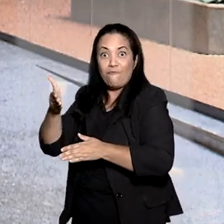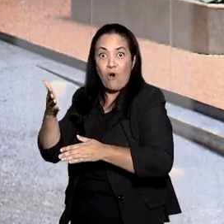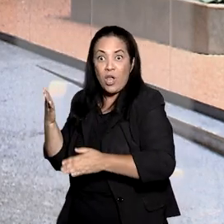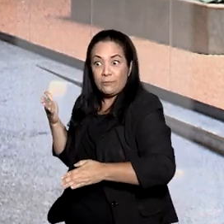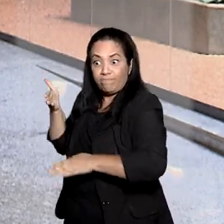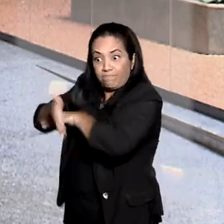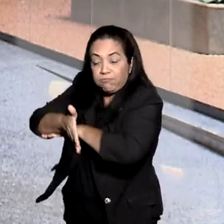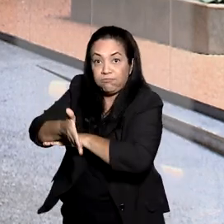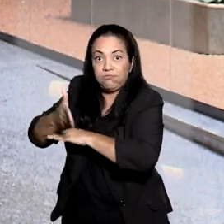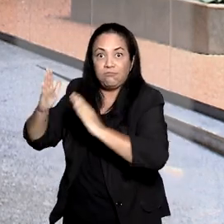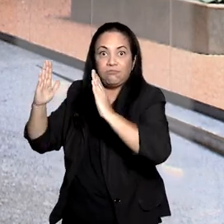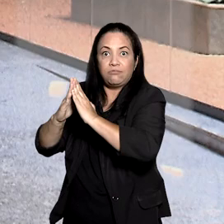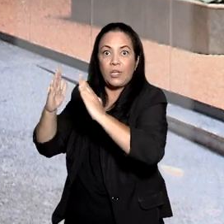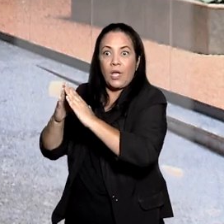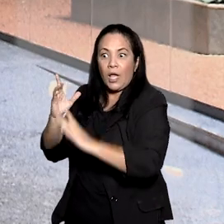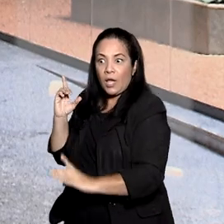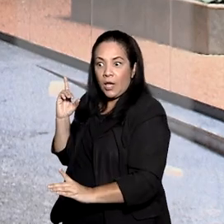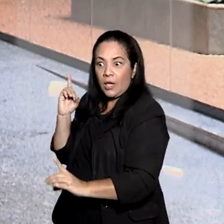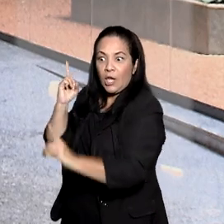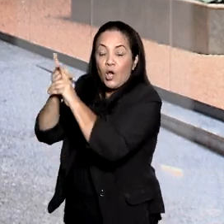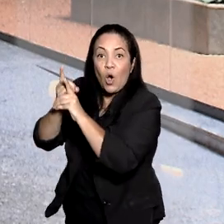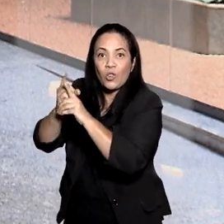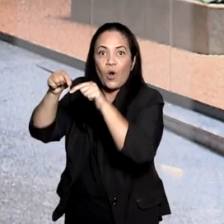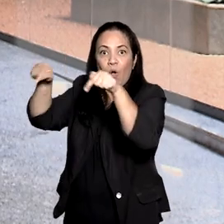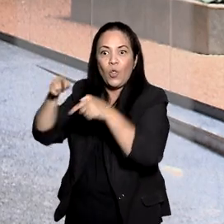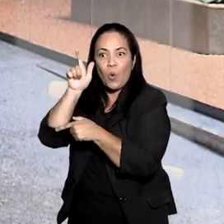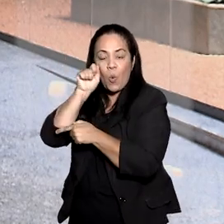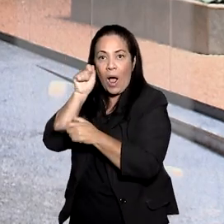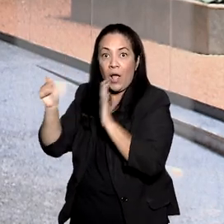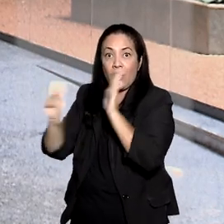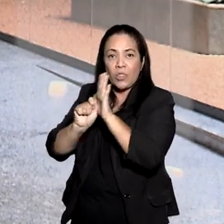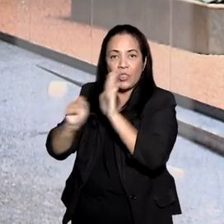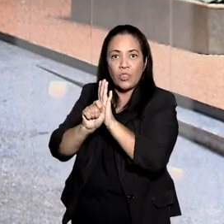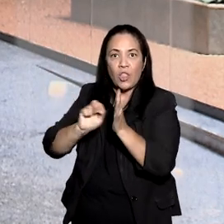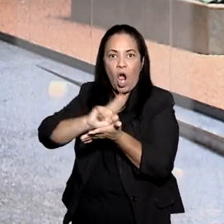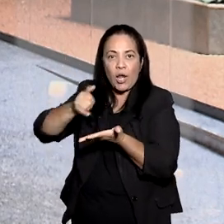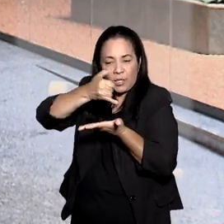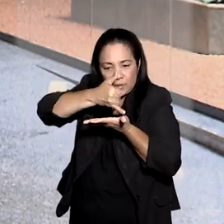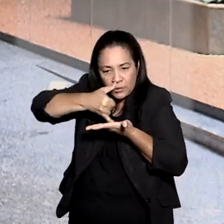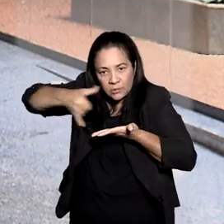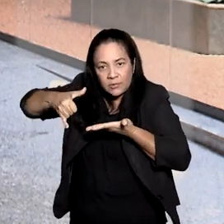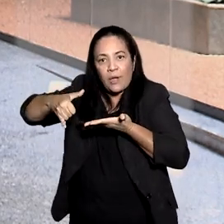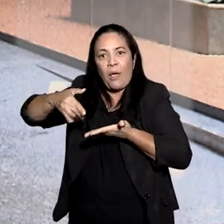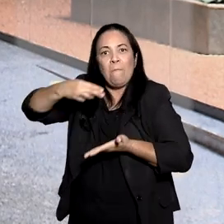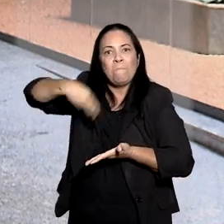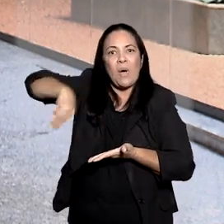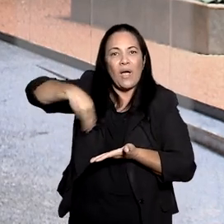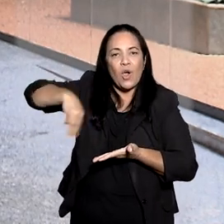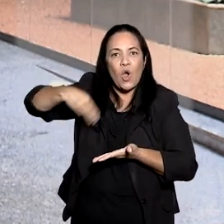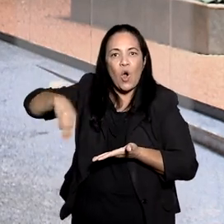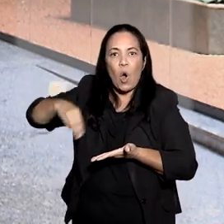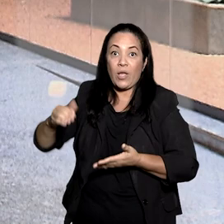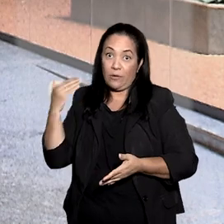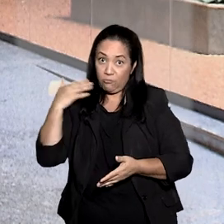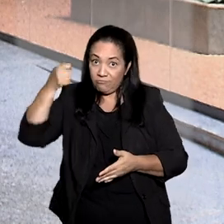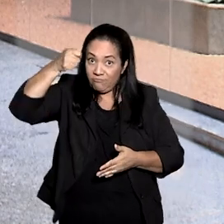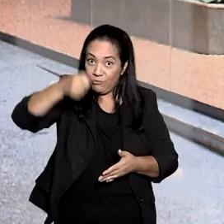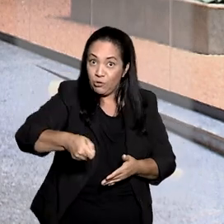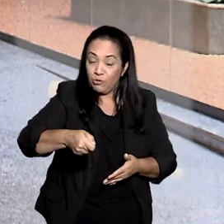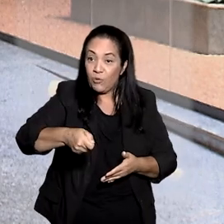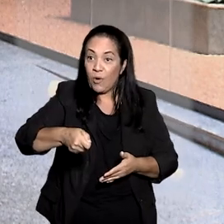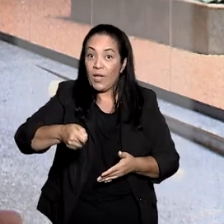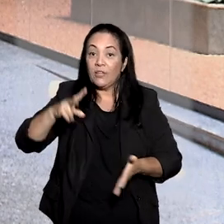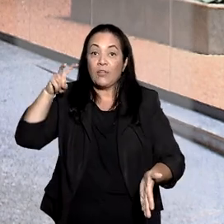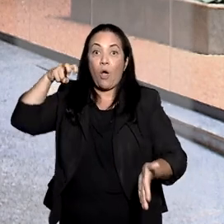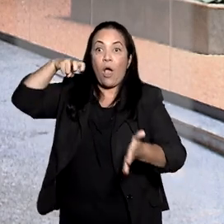o local e ao entrar no imóvel teriam encontrado em um dos quartos drogas entre elas cocaína e maconha o juízo de